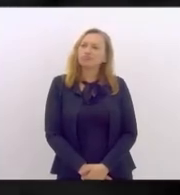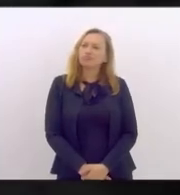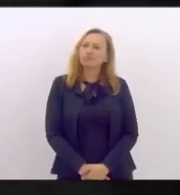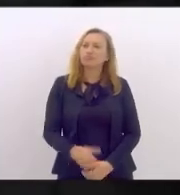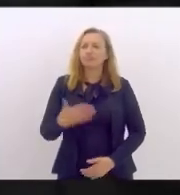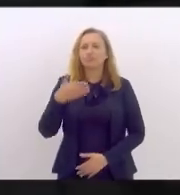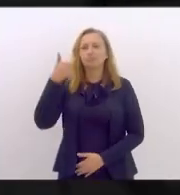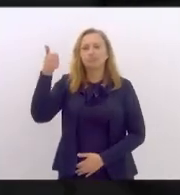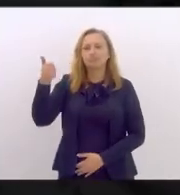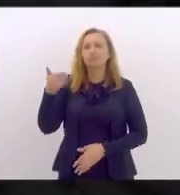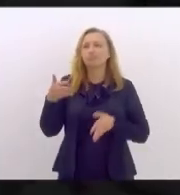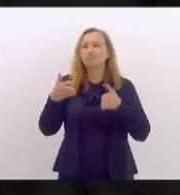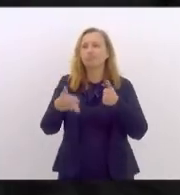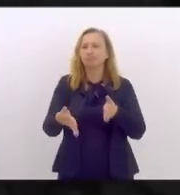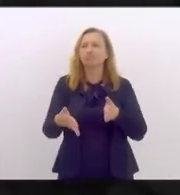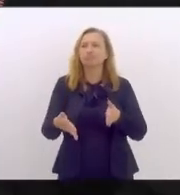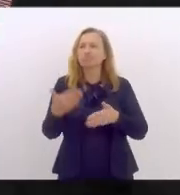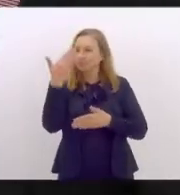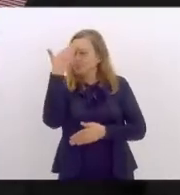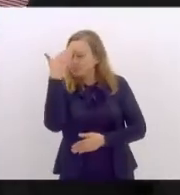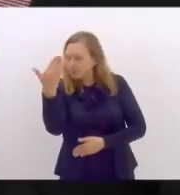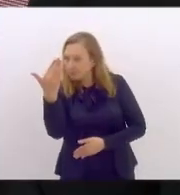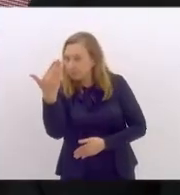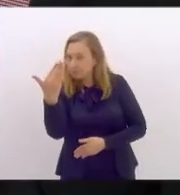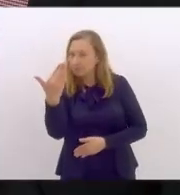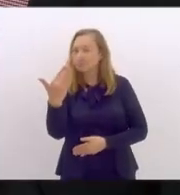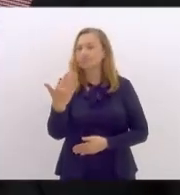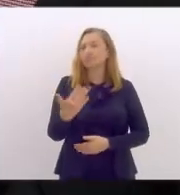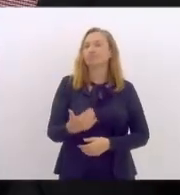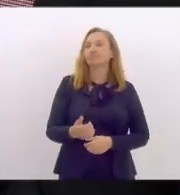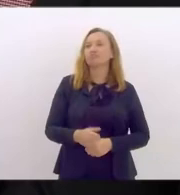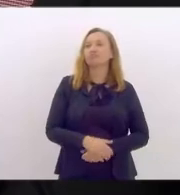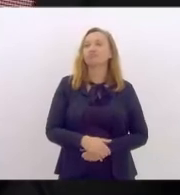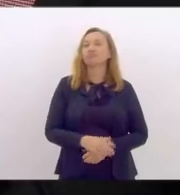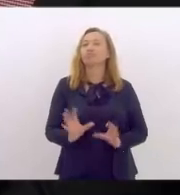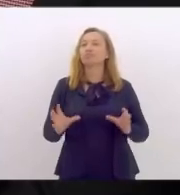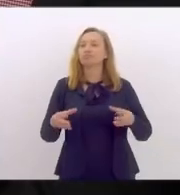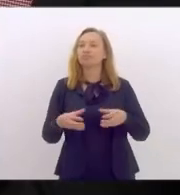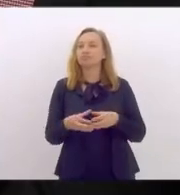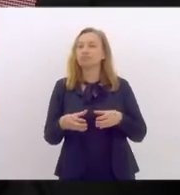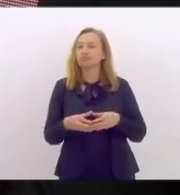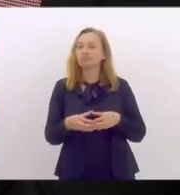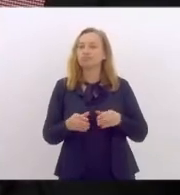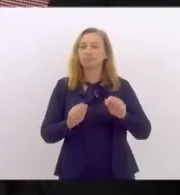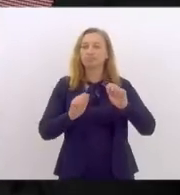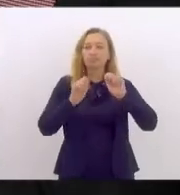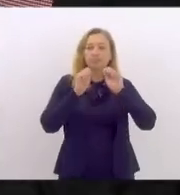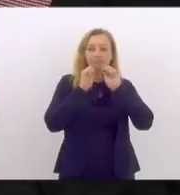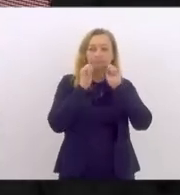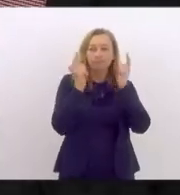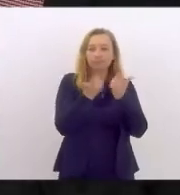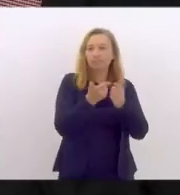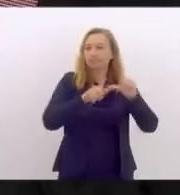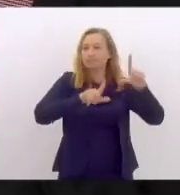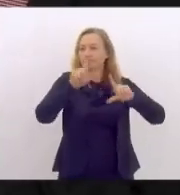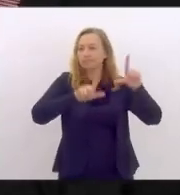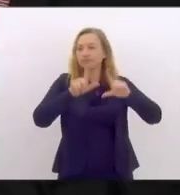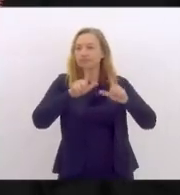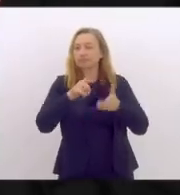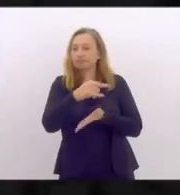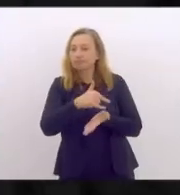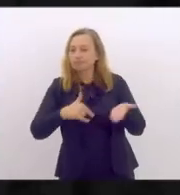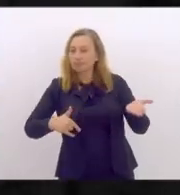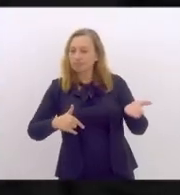o foco melhorou muito agradeço a nossa diligente equipe da TV alerj é um documento